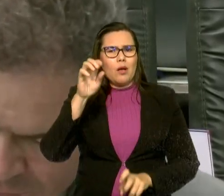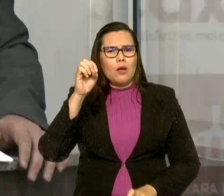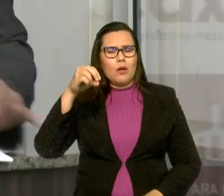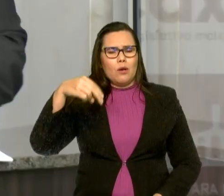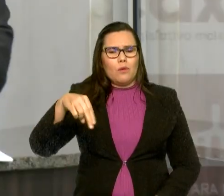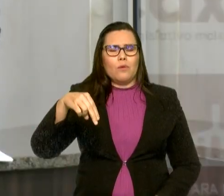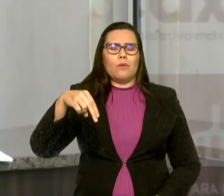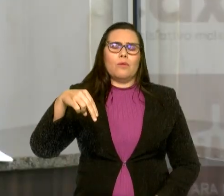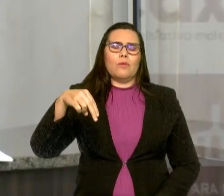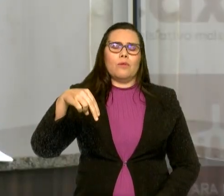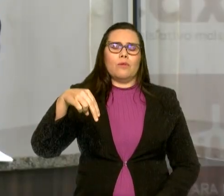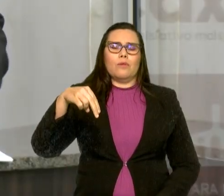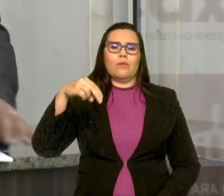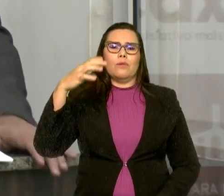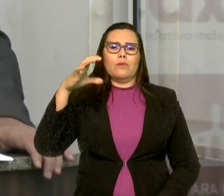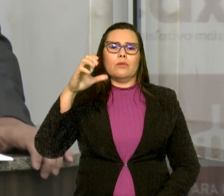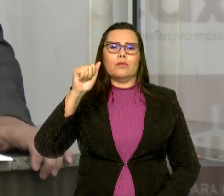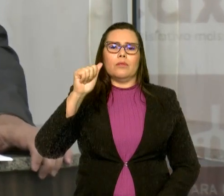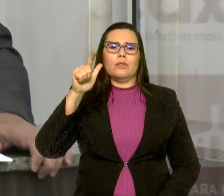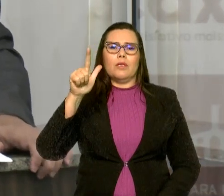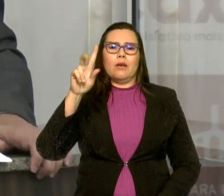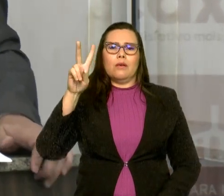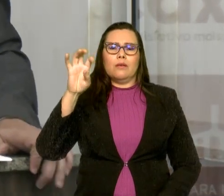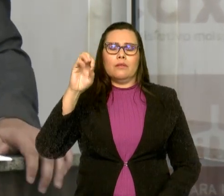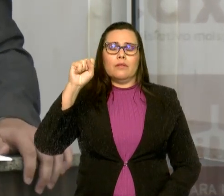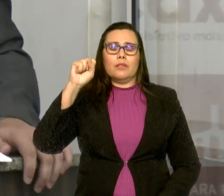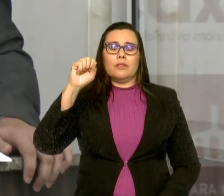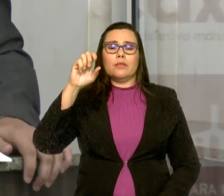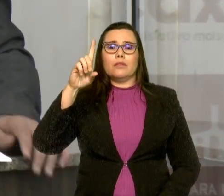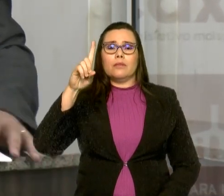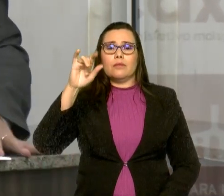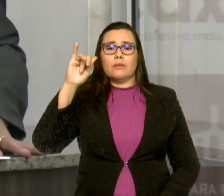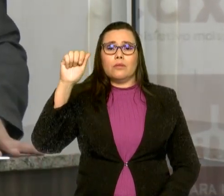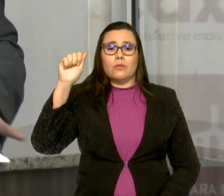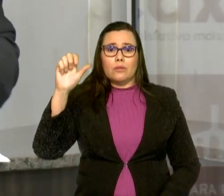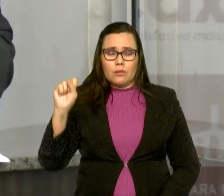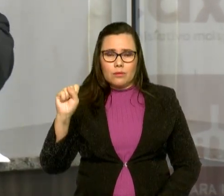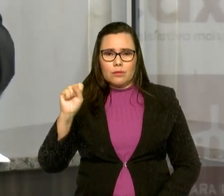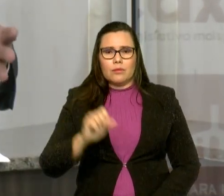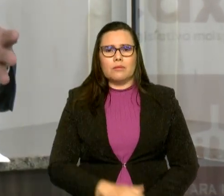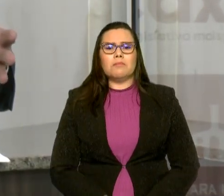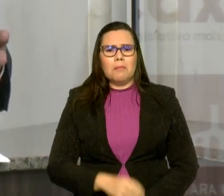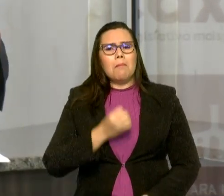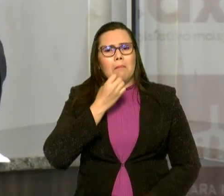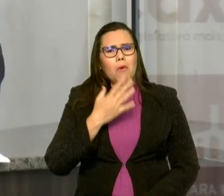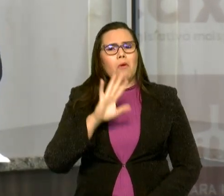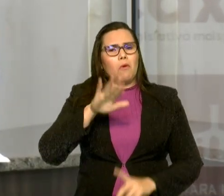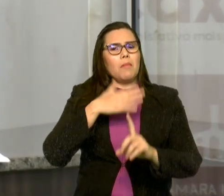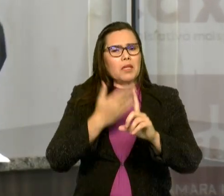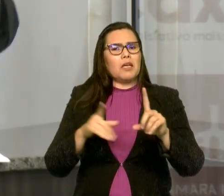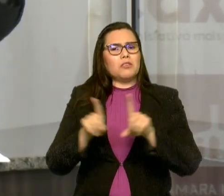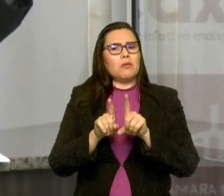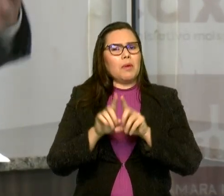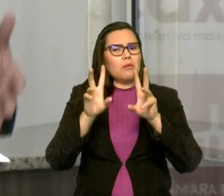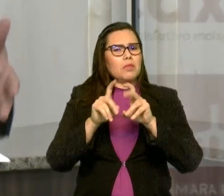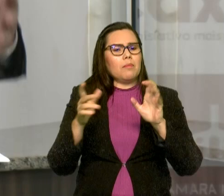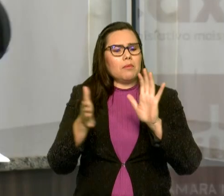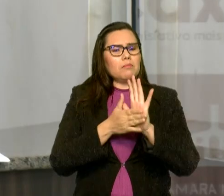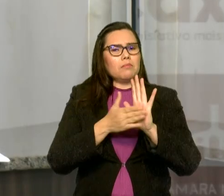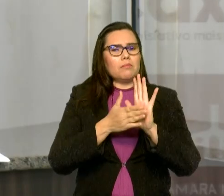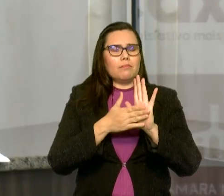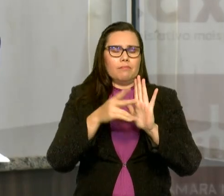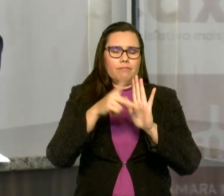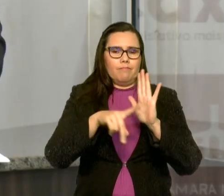Eu agradeço ao deputado Ricardo Arruda, que é o presidente da Comissão de Educação, e vem fazendo um grande trabalho. Então, é exatamente essa a nossa intenção, que